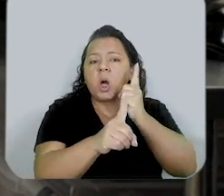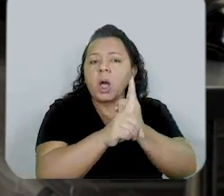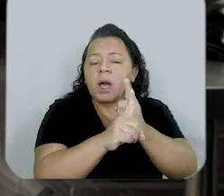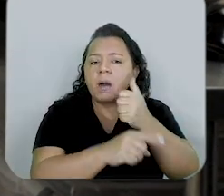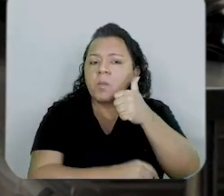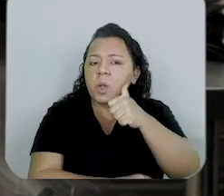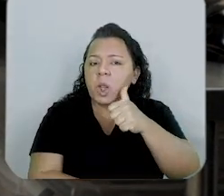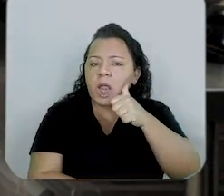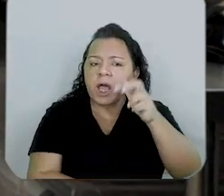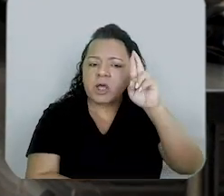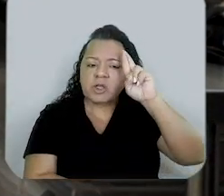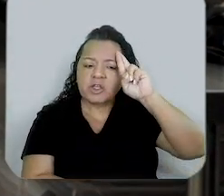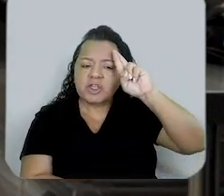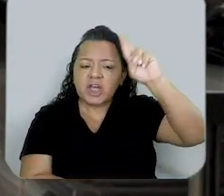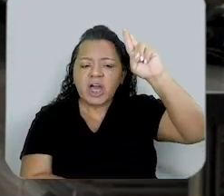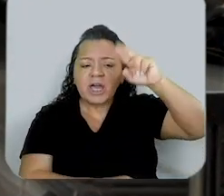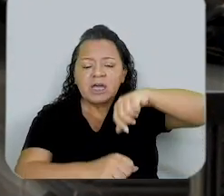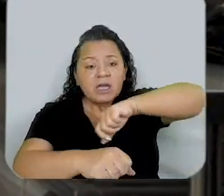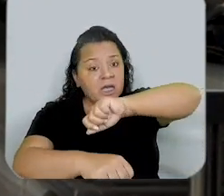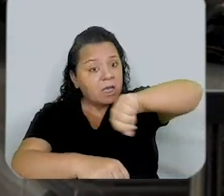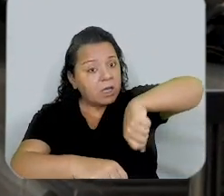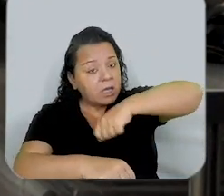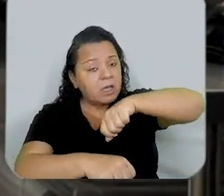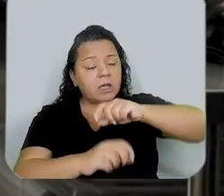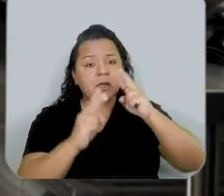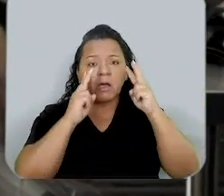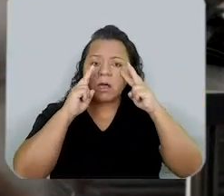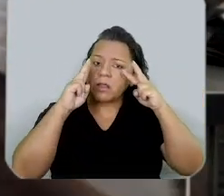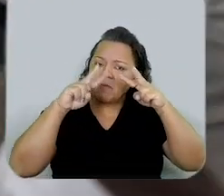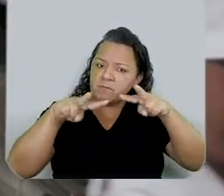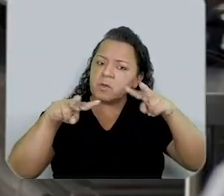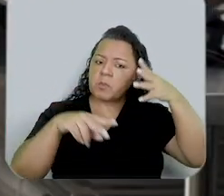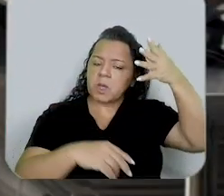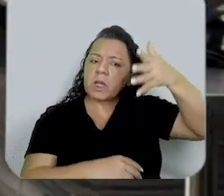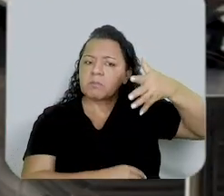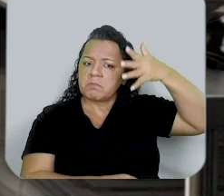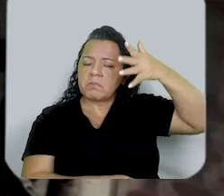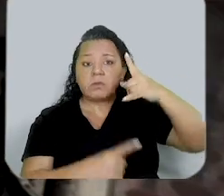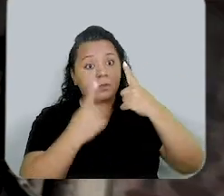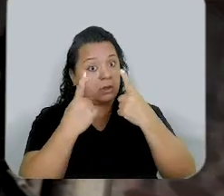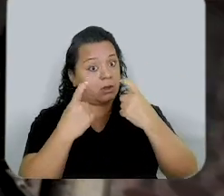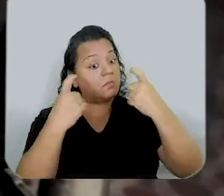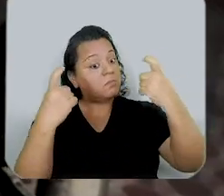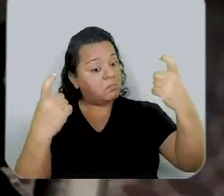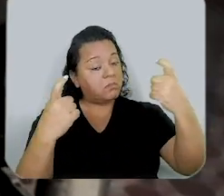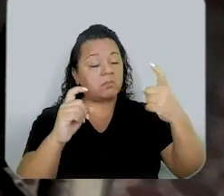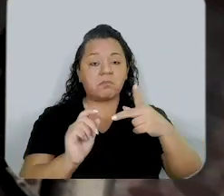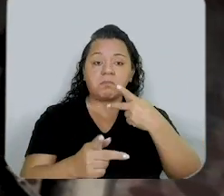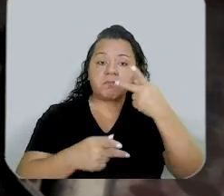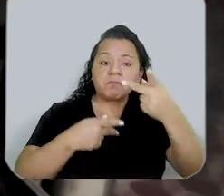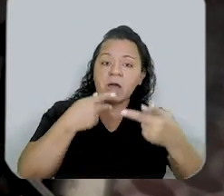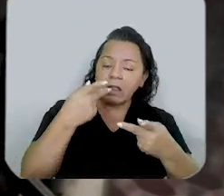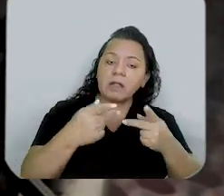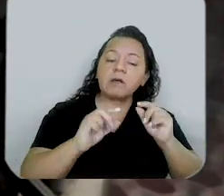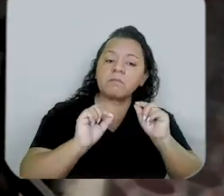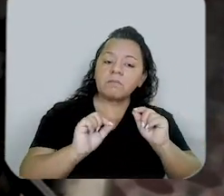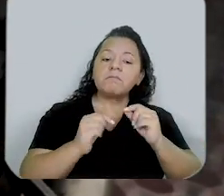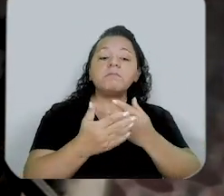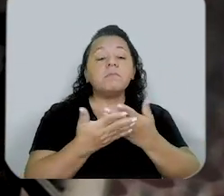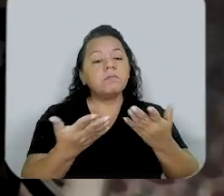palestra e ela interessou sobre o que eu falei de alimento, o que eu estou falando aqui, né? E ela veio aqui com a gente,